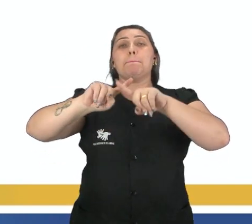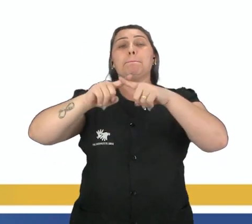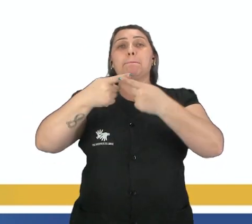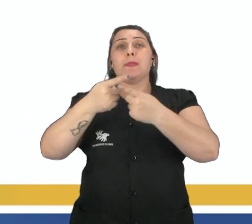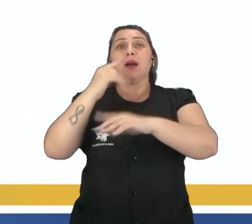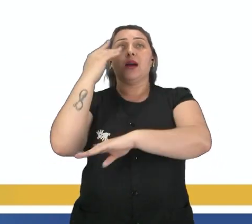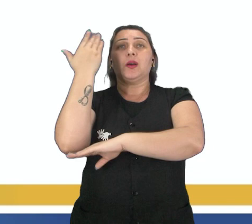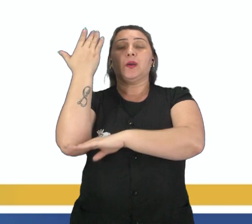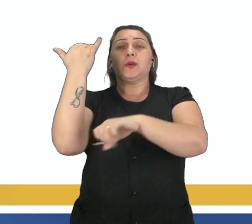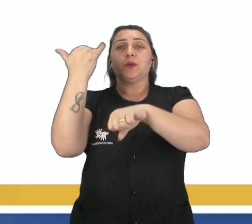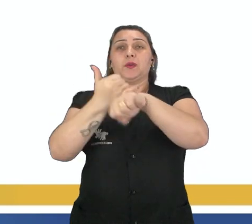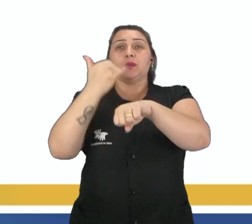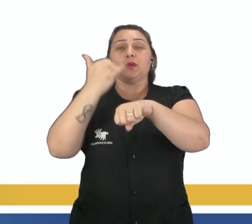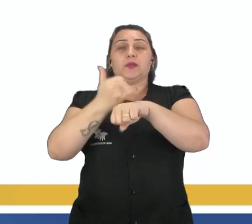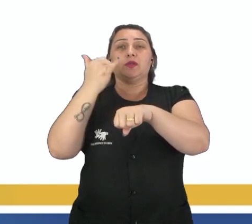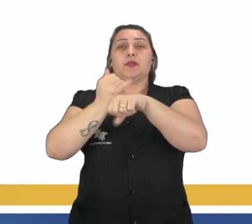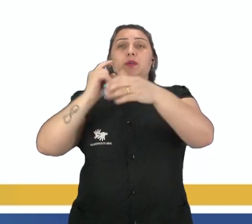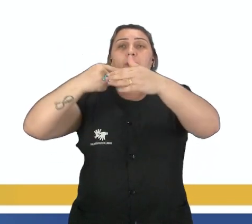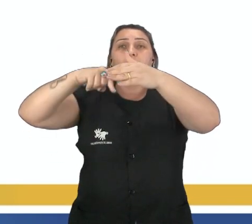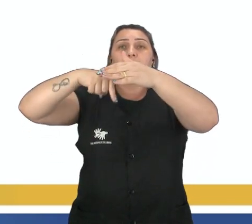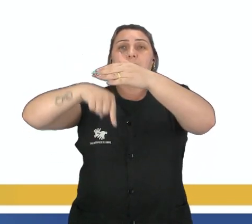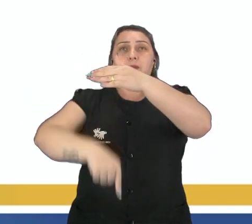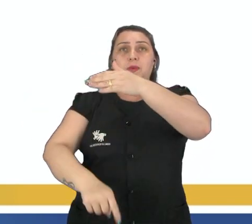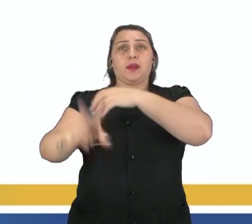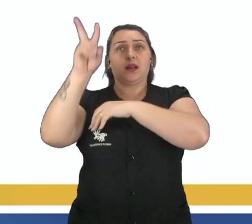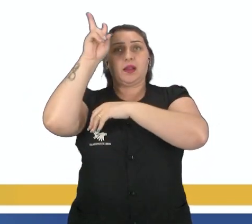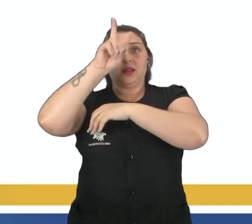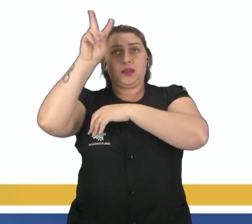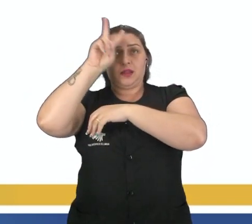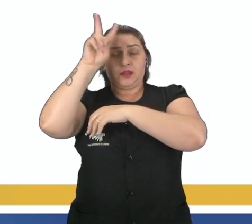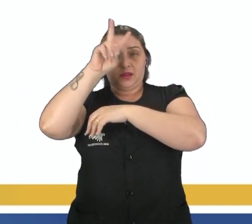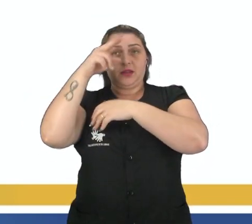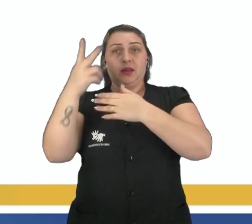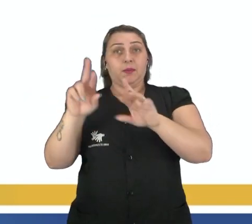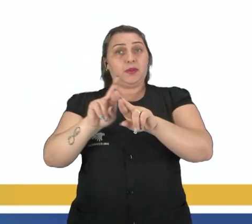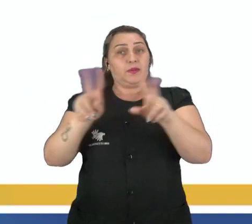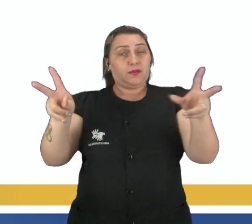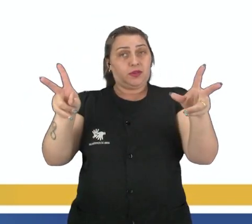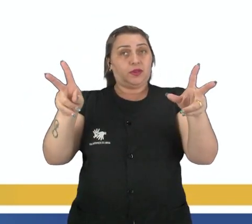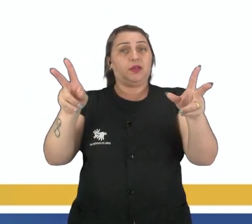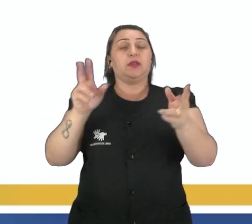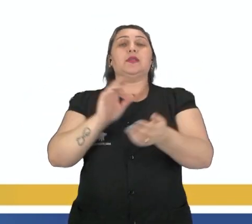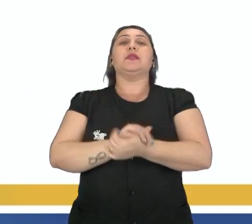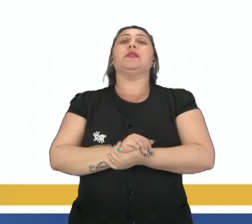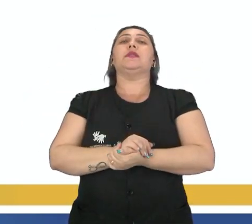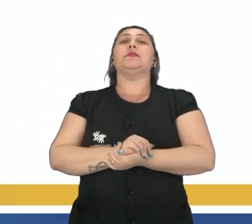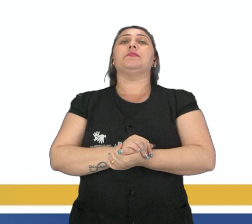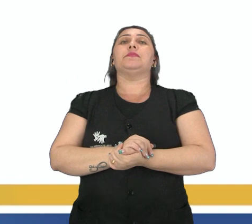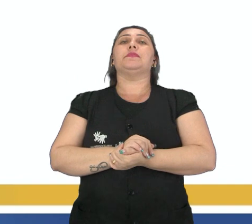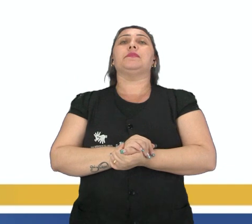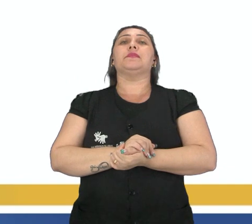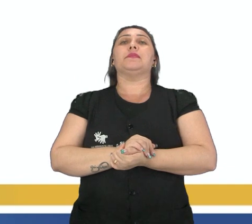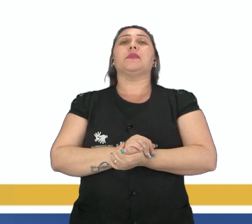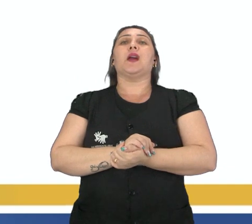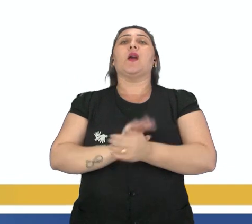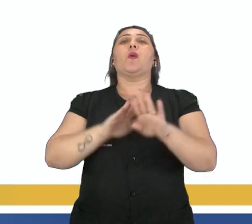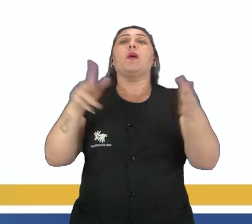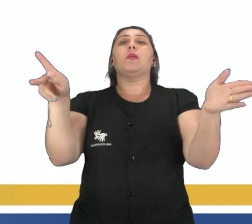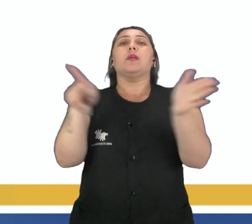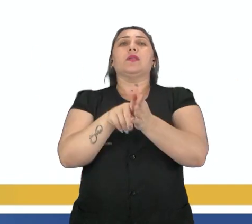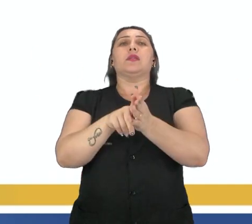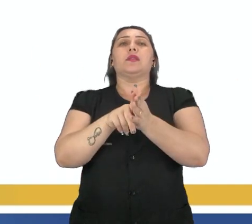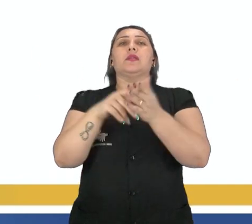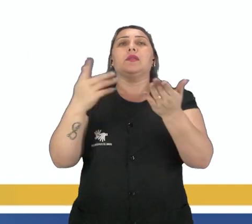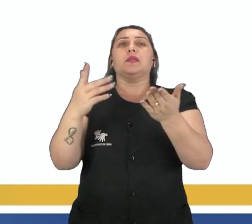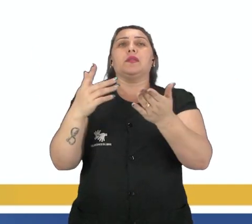jogarmos um pedaço de ferro, o mesmo descerá até o fundo. Lembra que eu falei desse exemplo, a diferença é que eu falei de um pedaço de madeira. A que propriedade deve ser